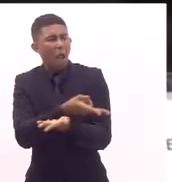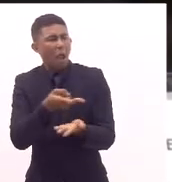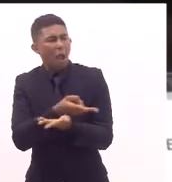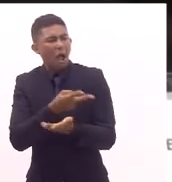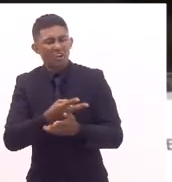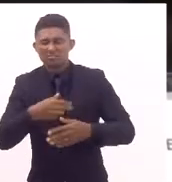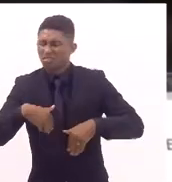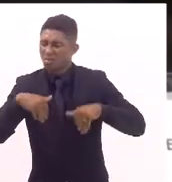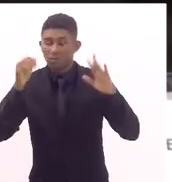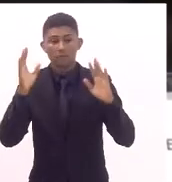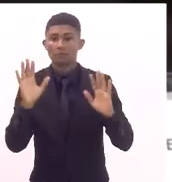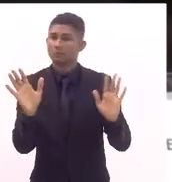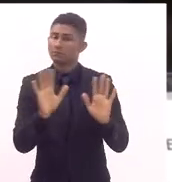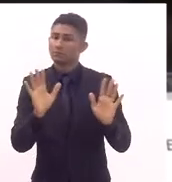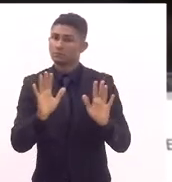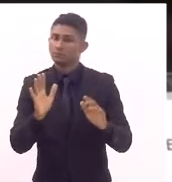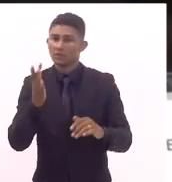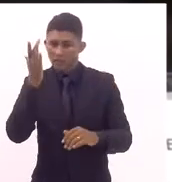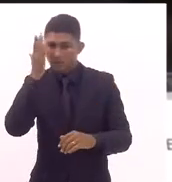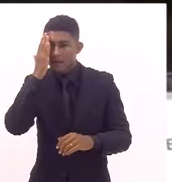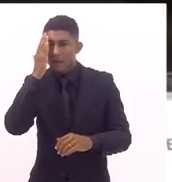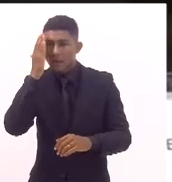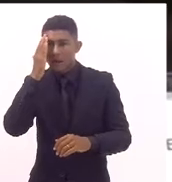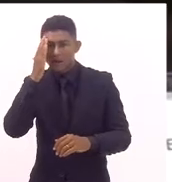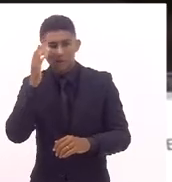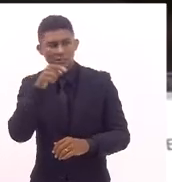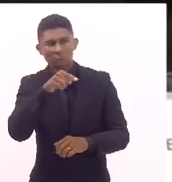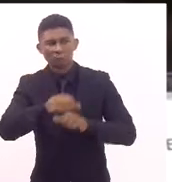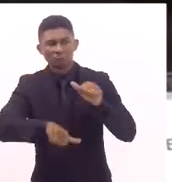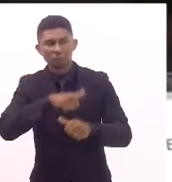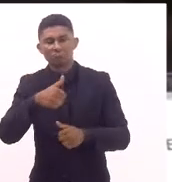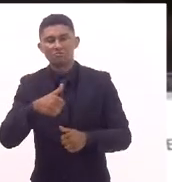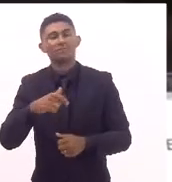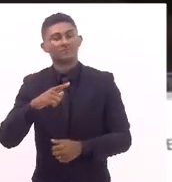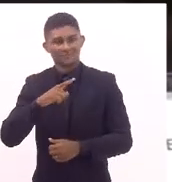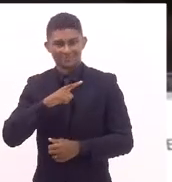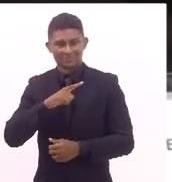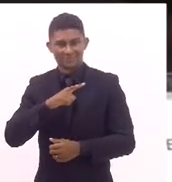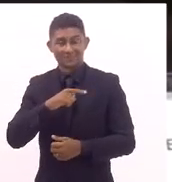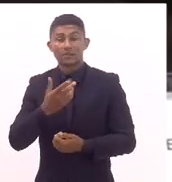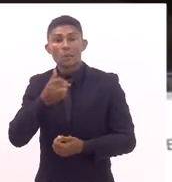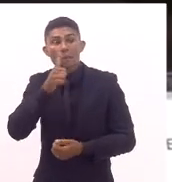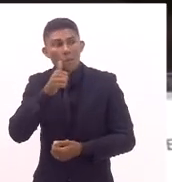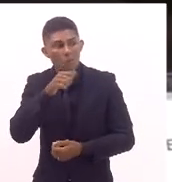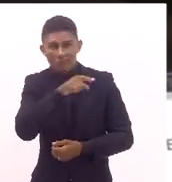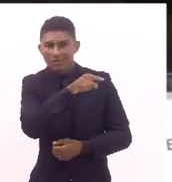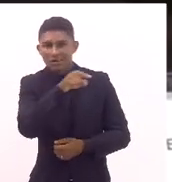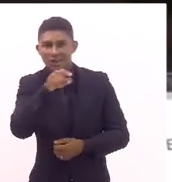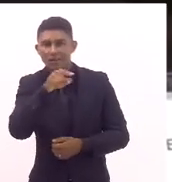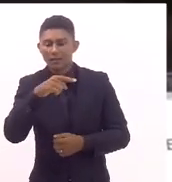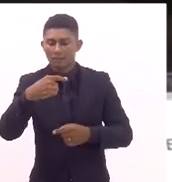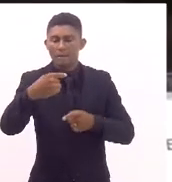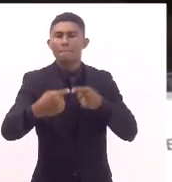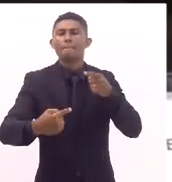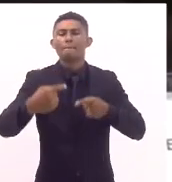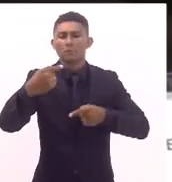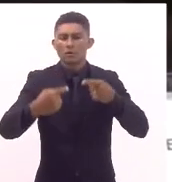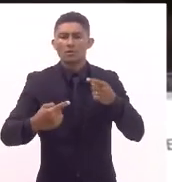deixa por aí então a política dessas mulheres é uma política comprometida